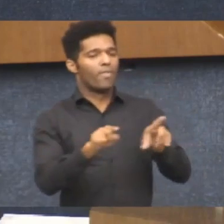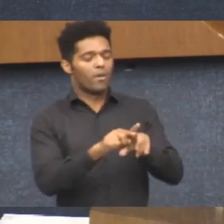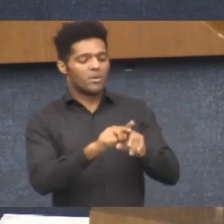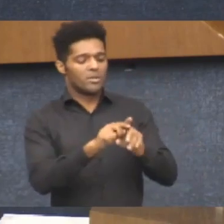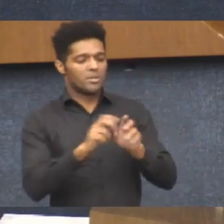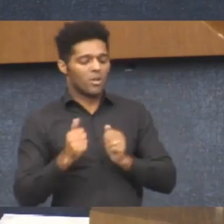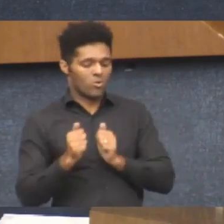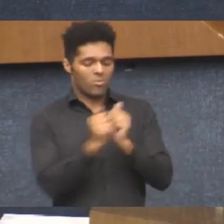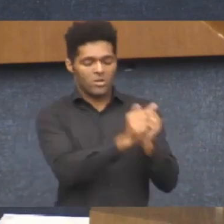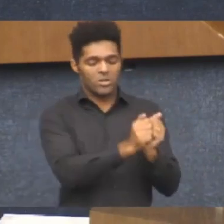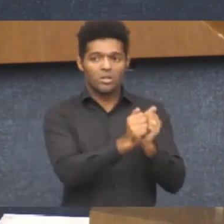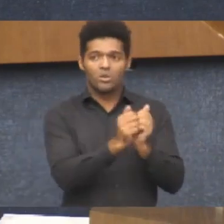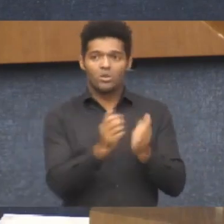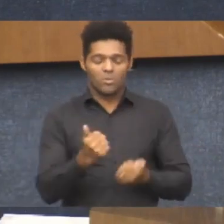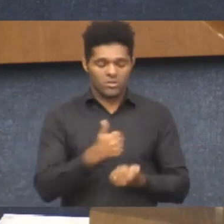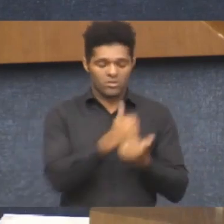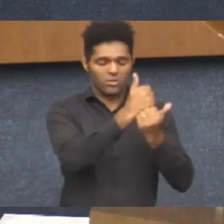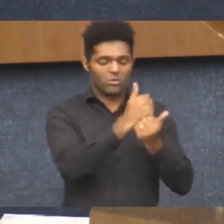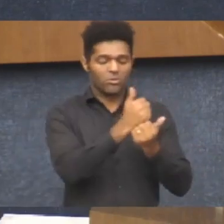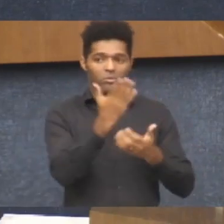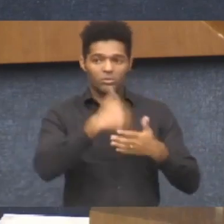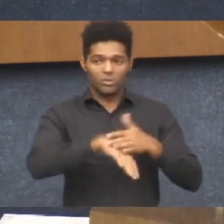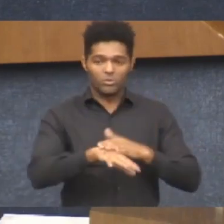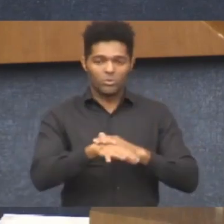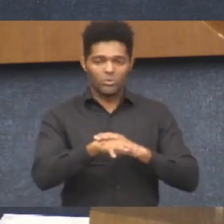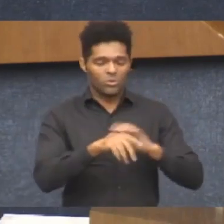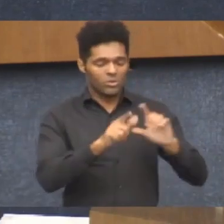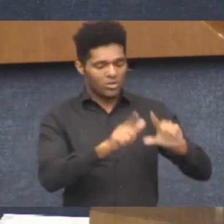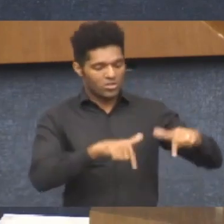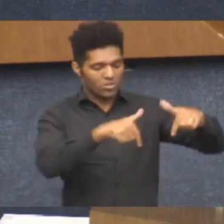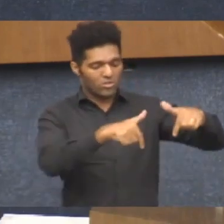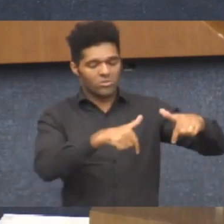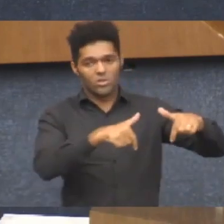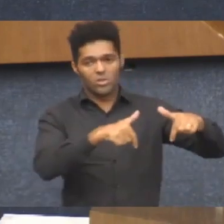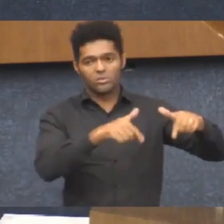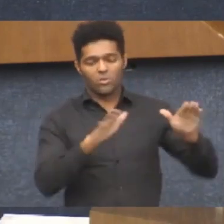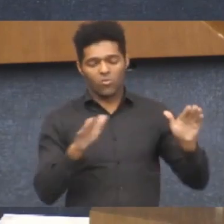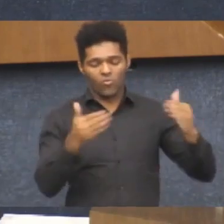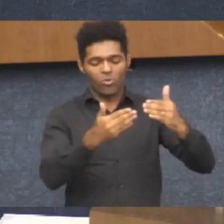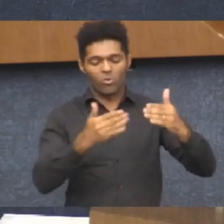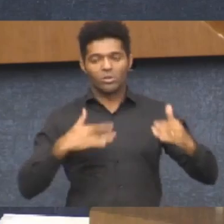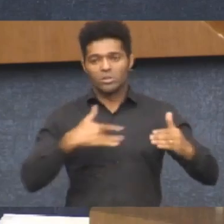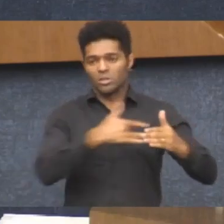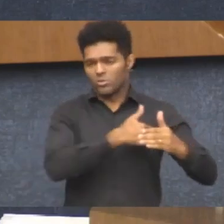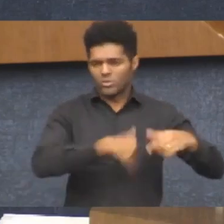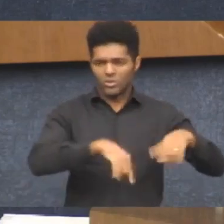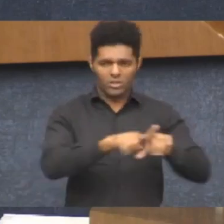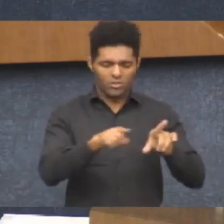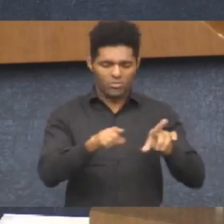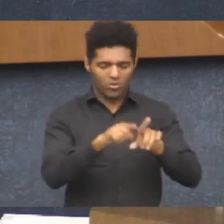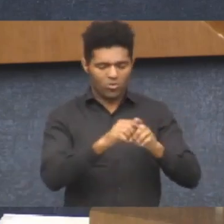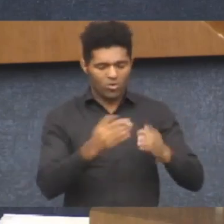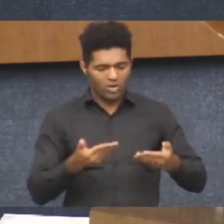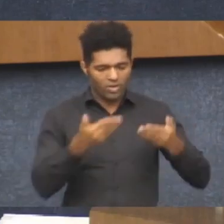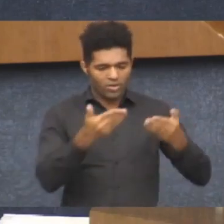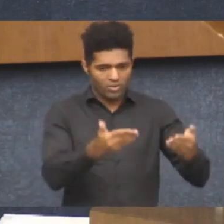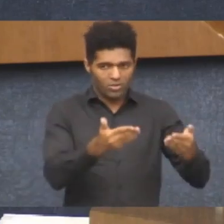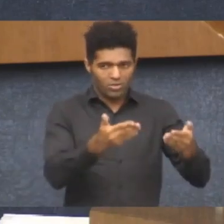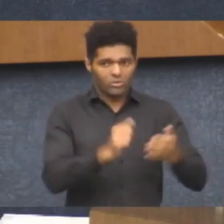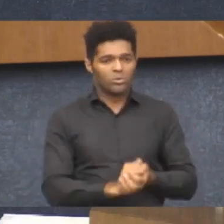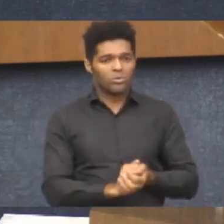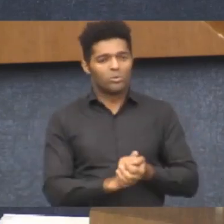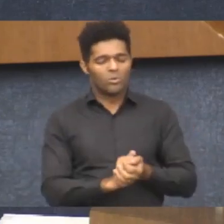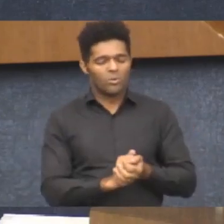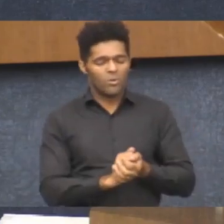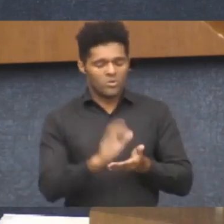aí das ações da saúde. Então, é colocando aqui o controle social a serviço também, né, da medicina da família e